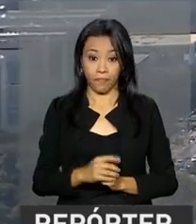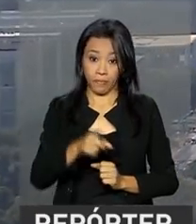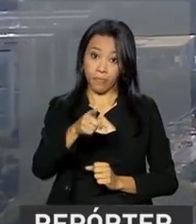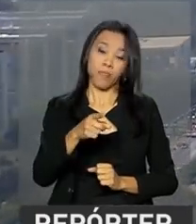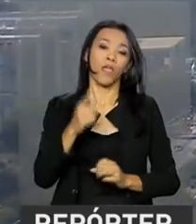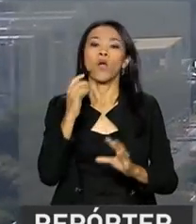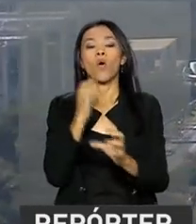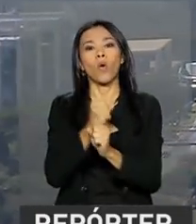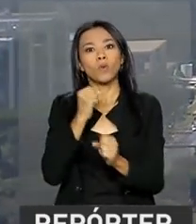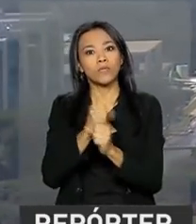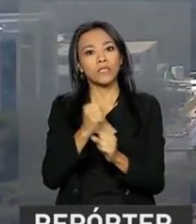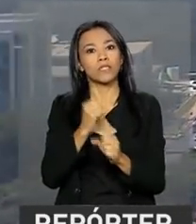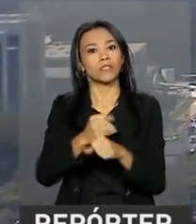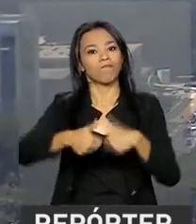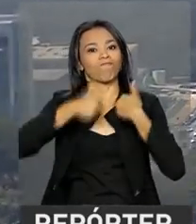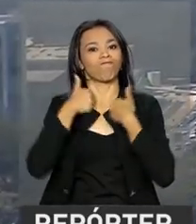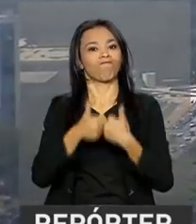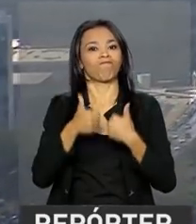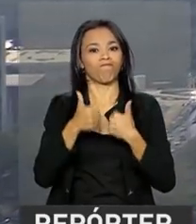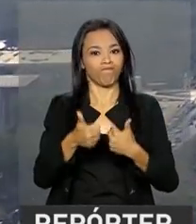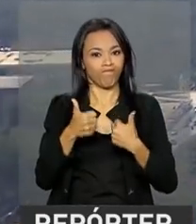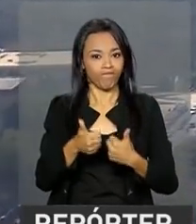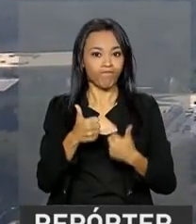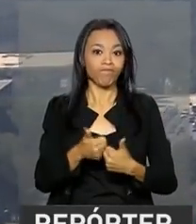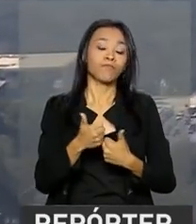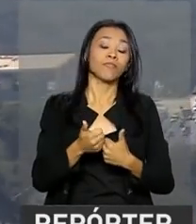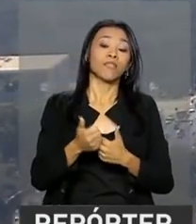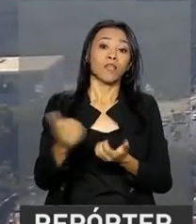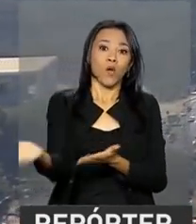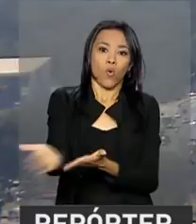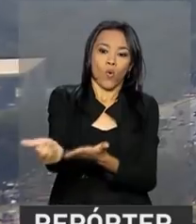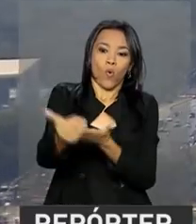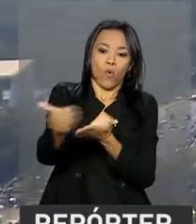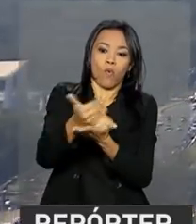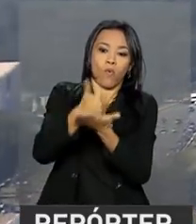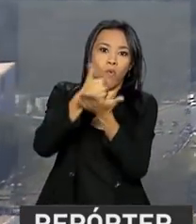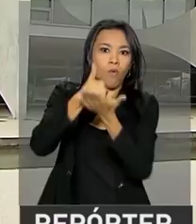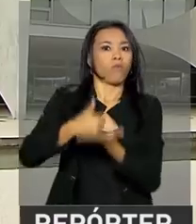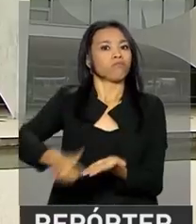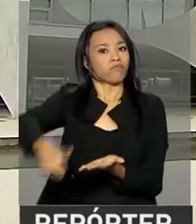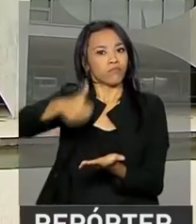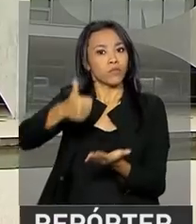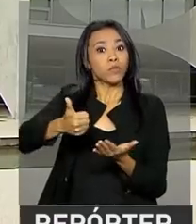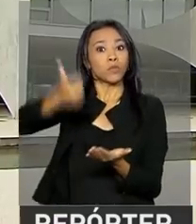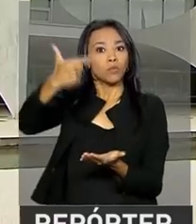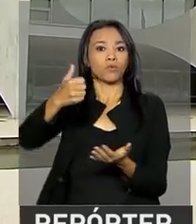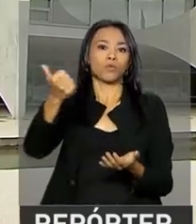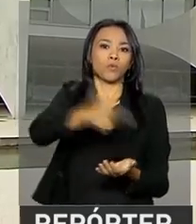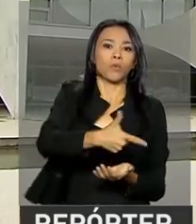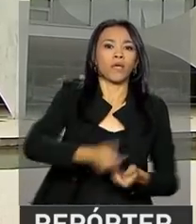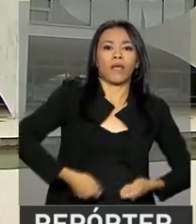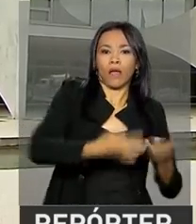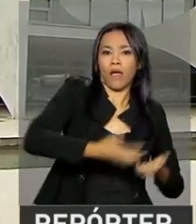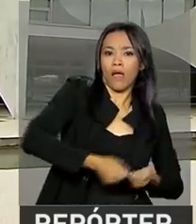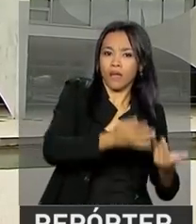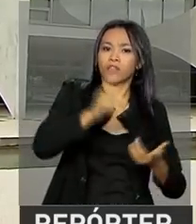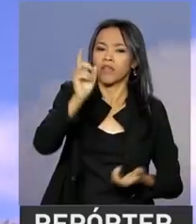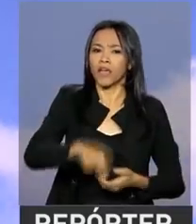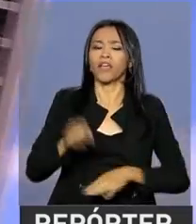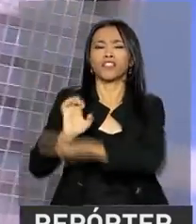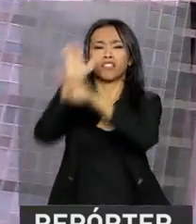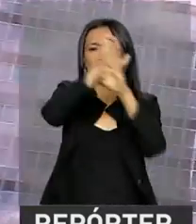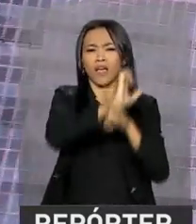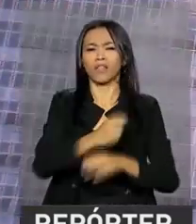Contas no azul. As receitas superaram as despesas no mês passado no setor público, que inclui o governo federal,